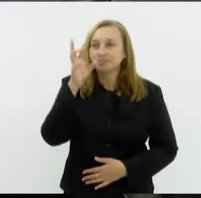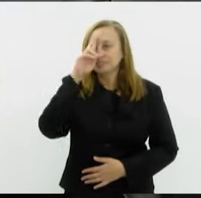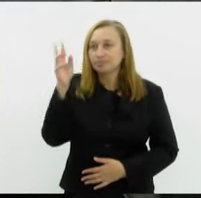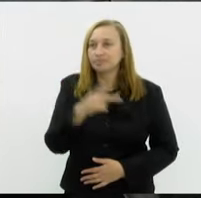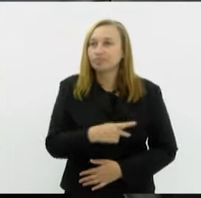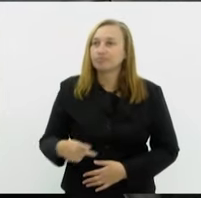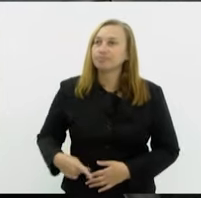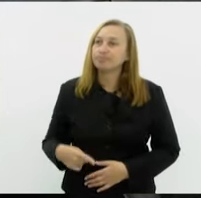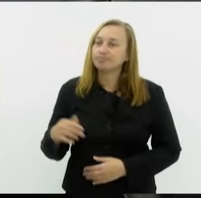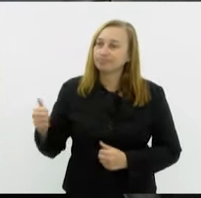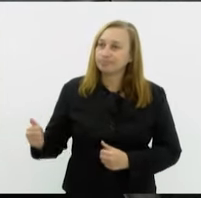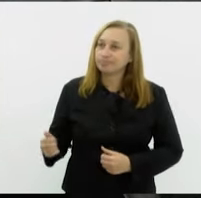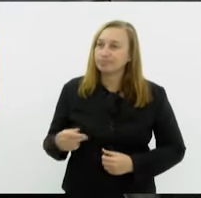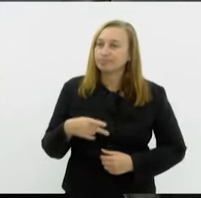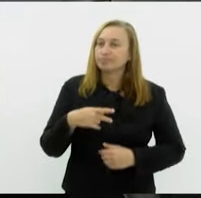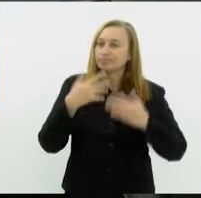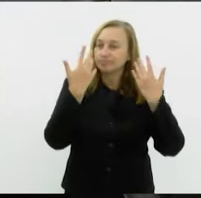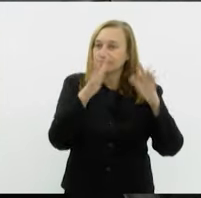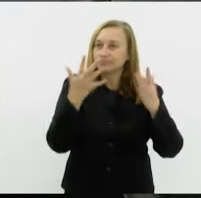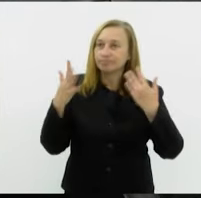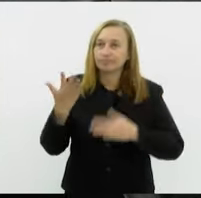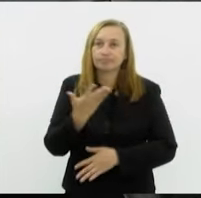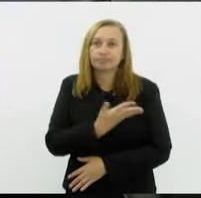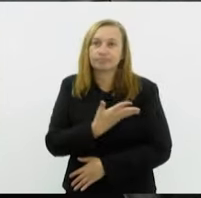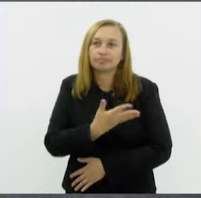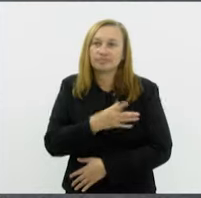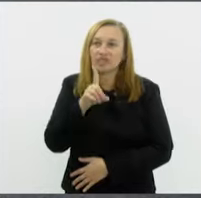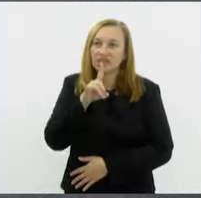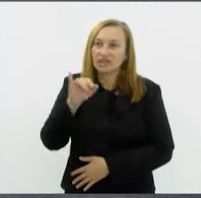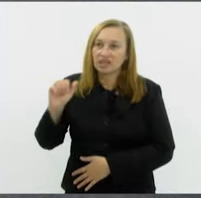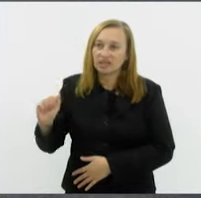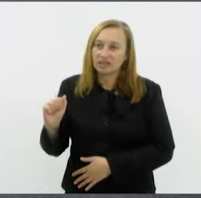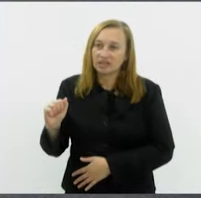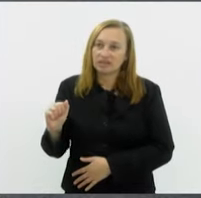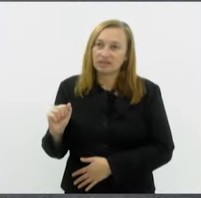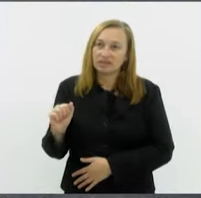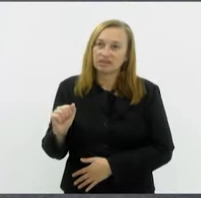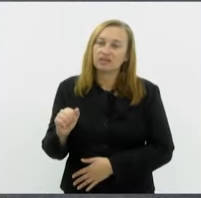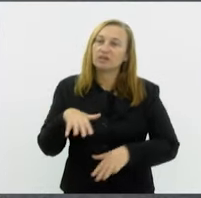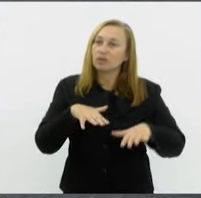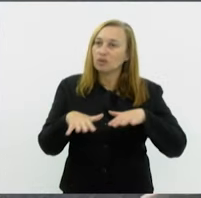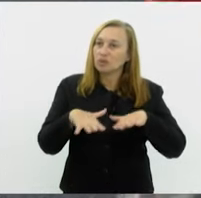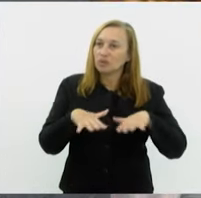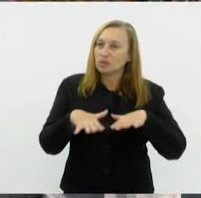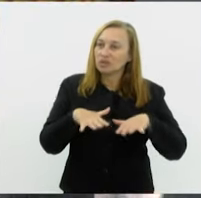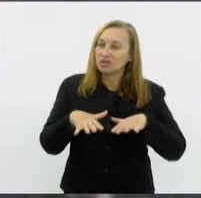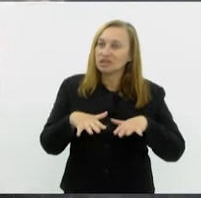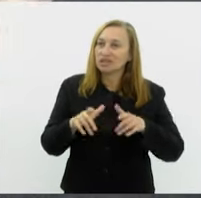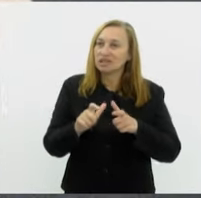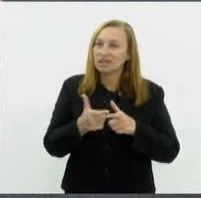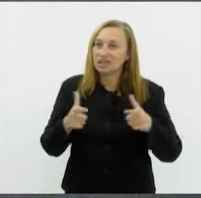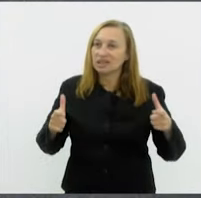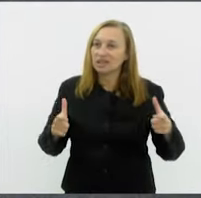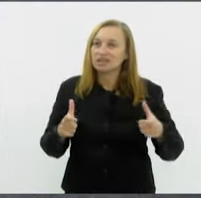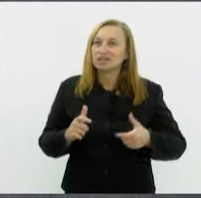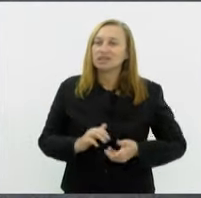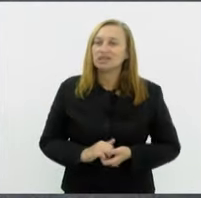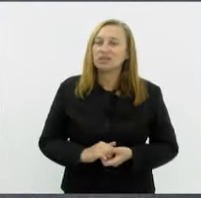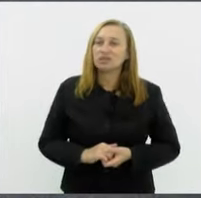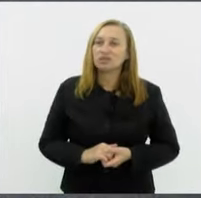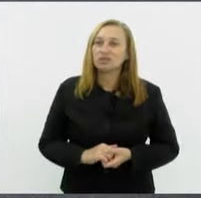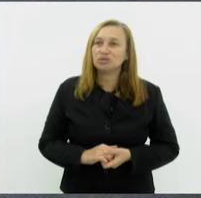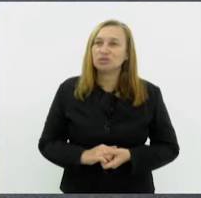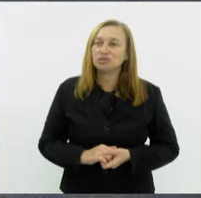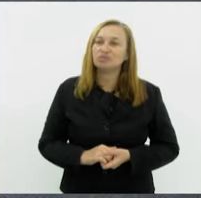vim a público parabenizar a nossa amiga Índia Armilau, que fez uma mobilização tremenda, está no sul nesse